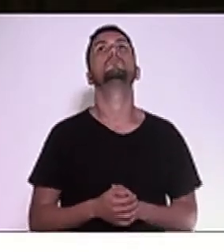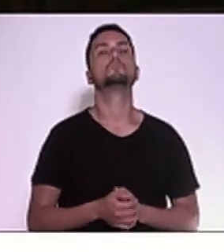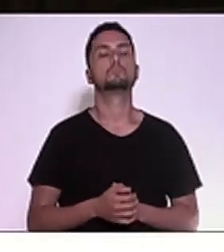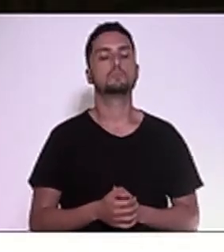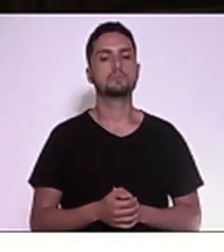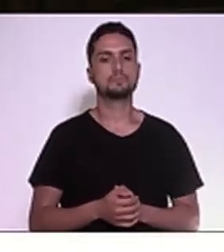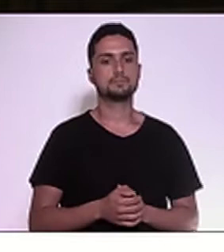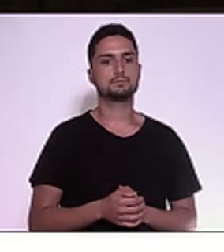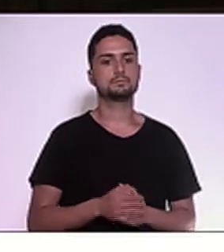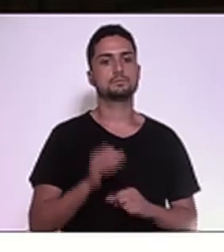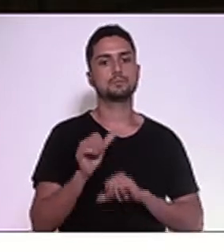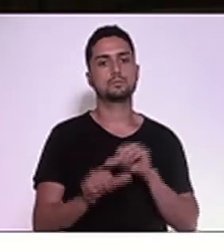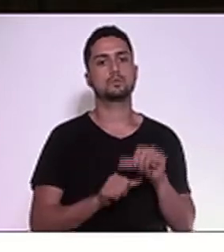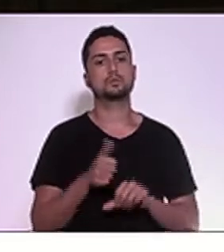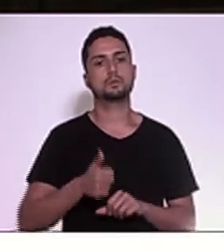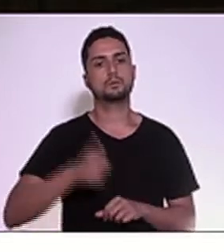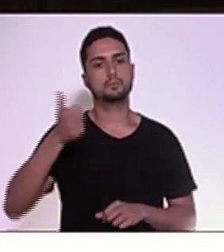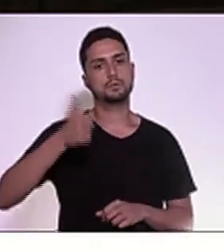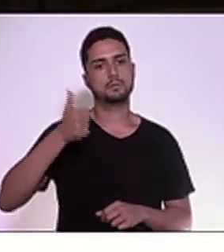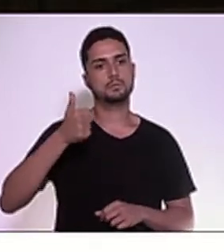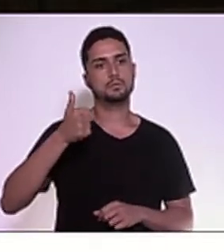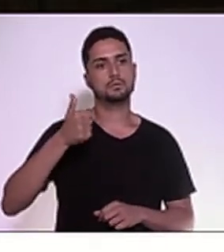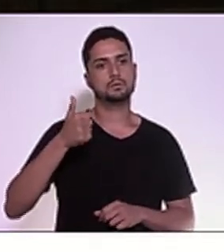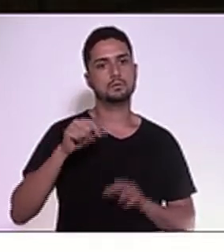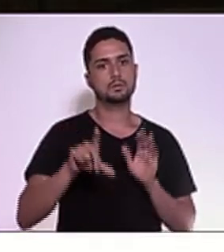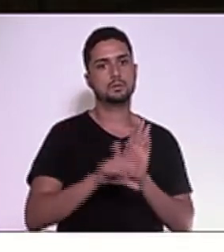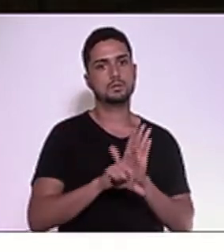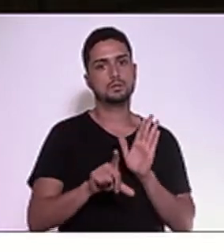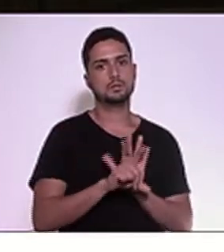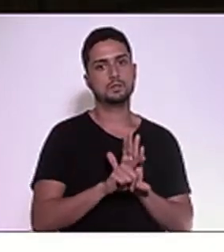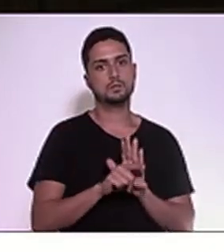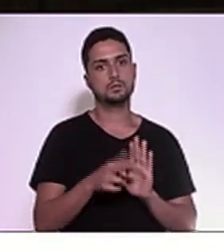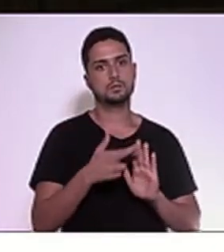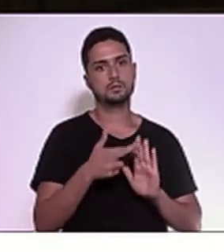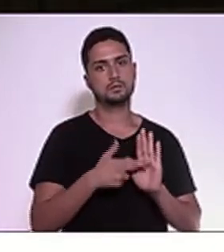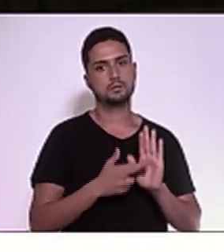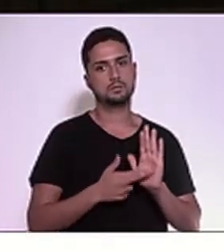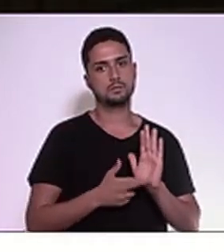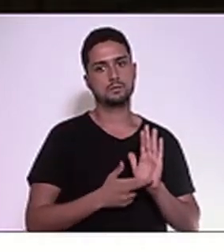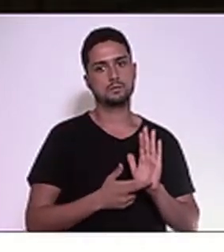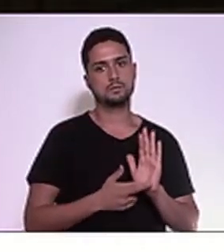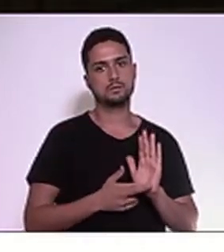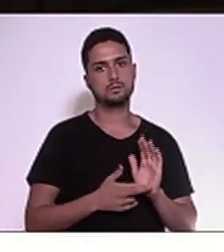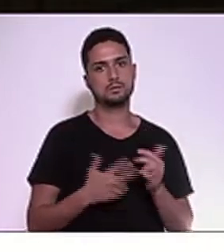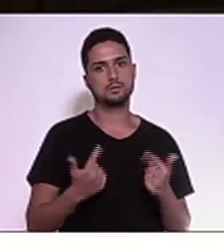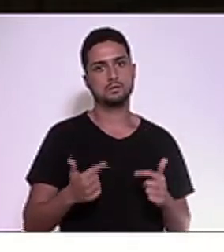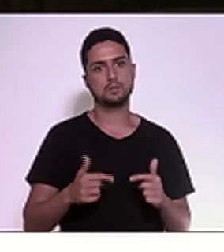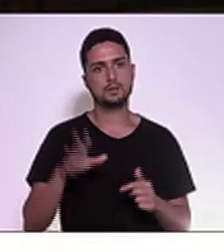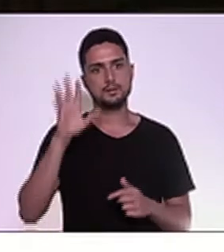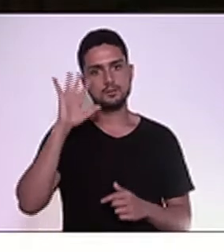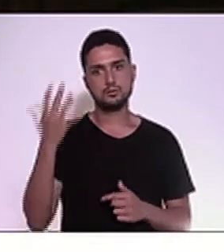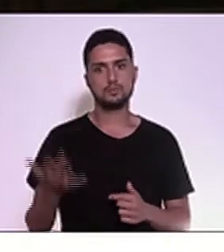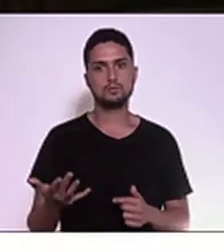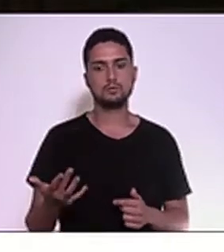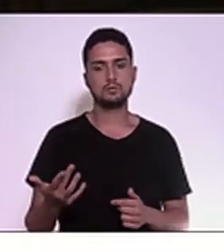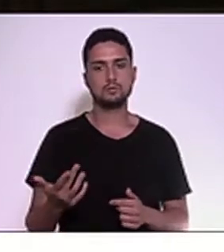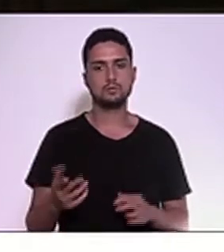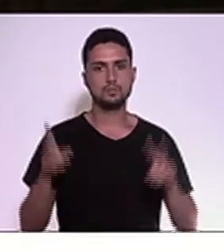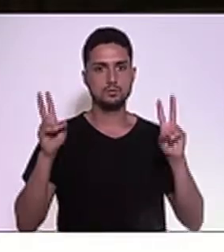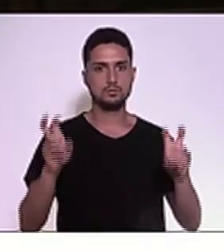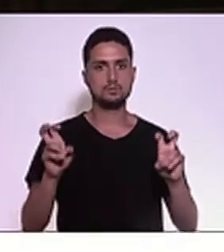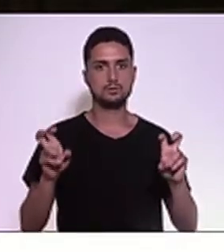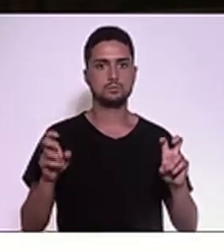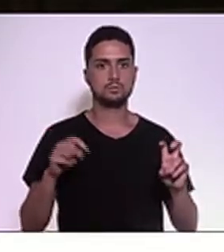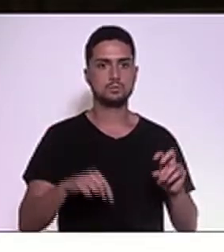constitucional, mexer primeiro nas leis regulamentadoras sem ter resolvido a questão